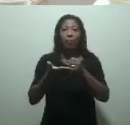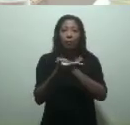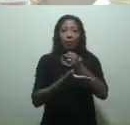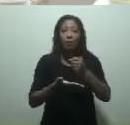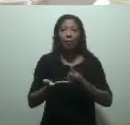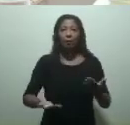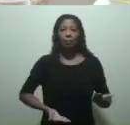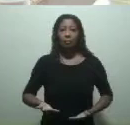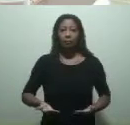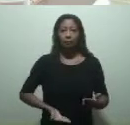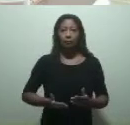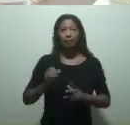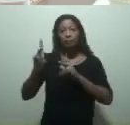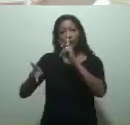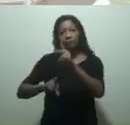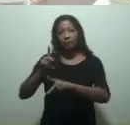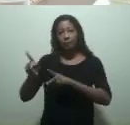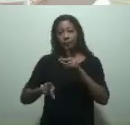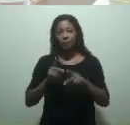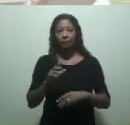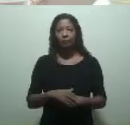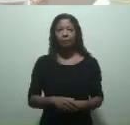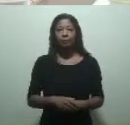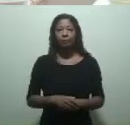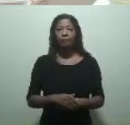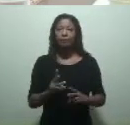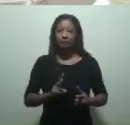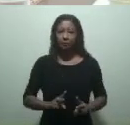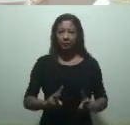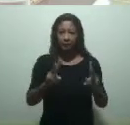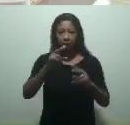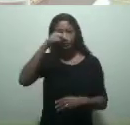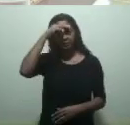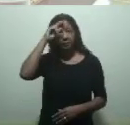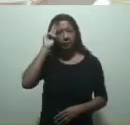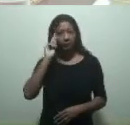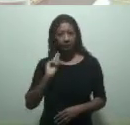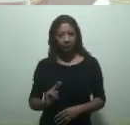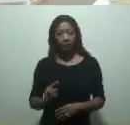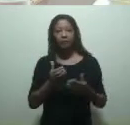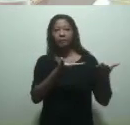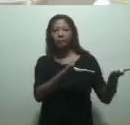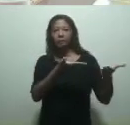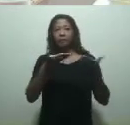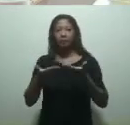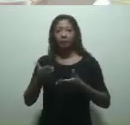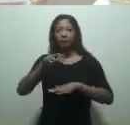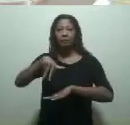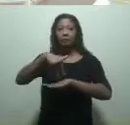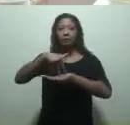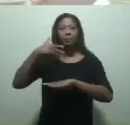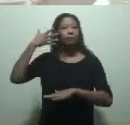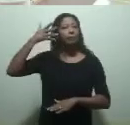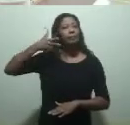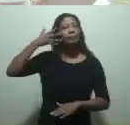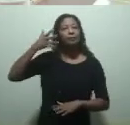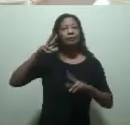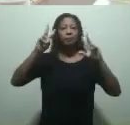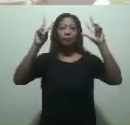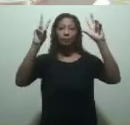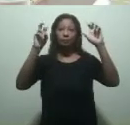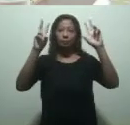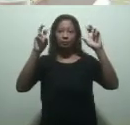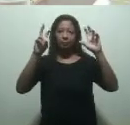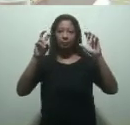população. Dando sequência, a vereadora Raimunda Nilda da Silva Cruz foi convidada a ocupar a tribuna. Seu